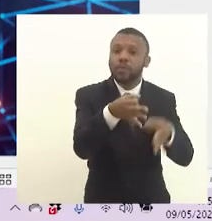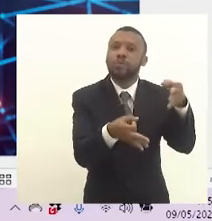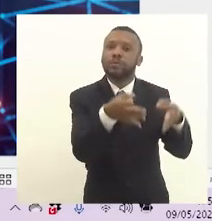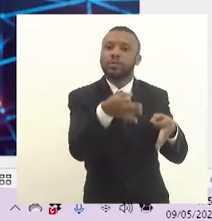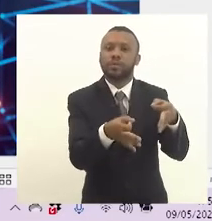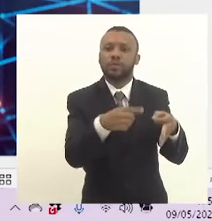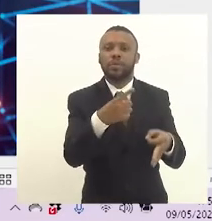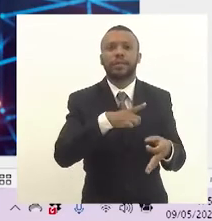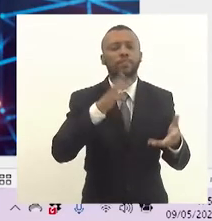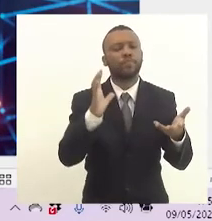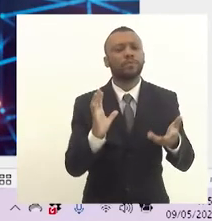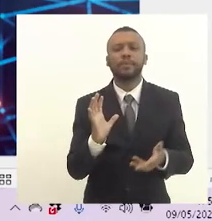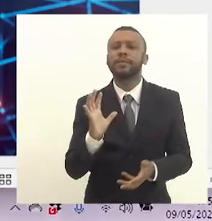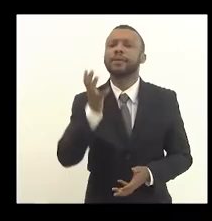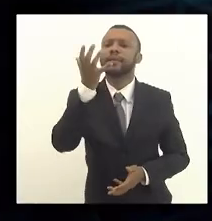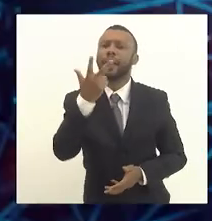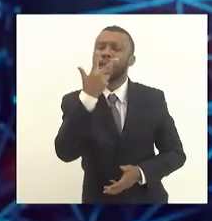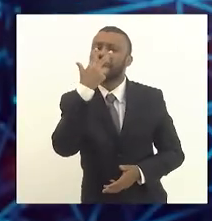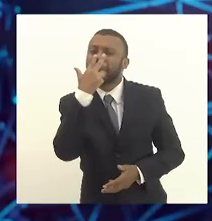parecido.